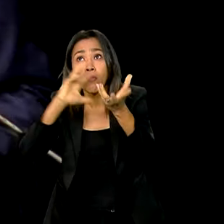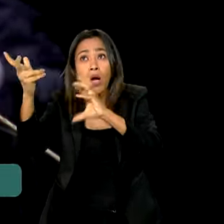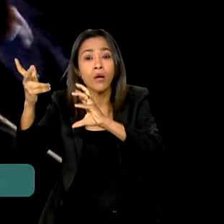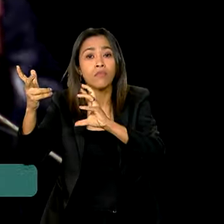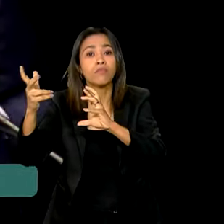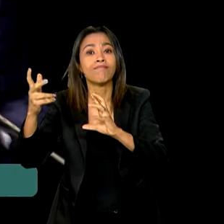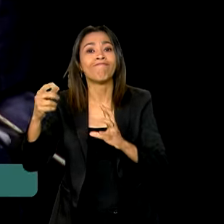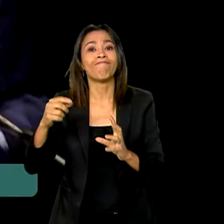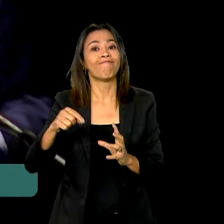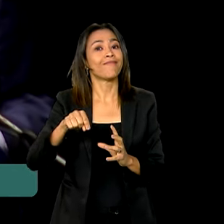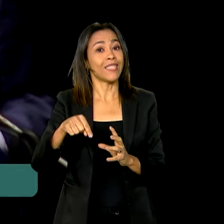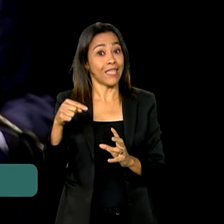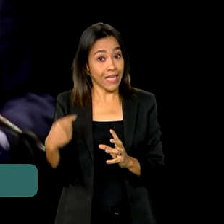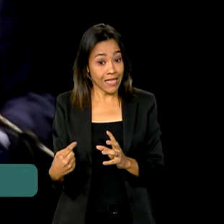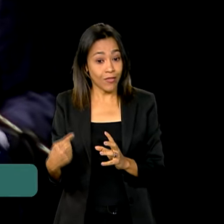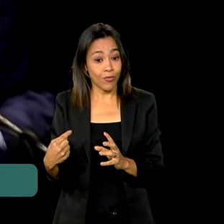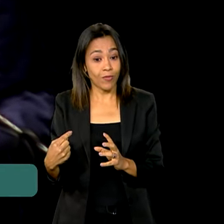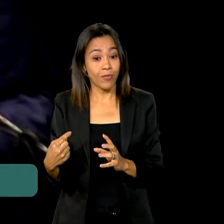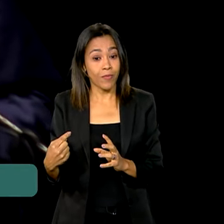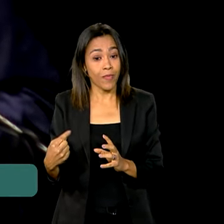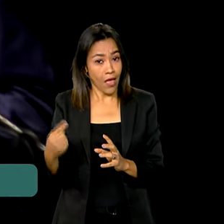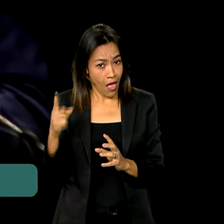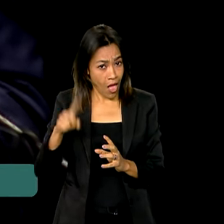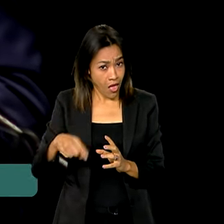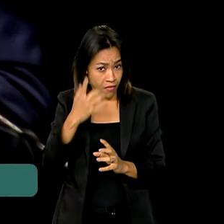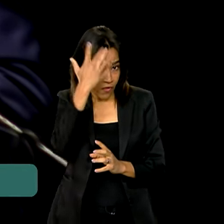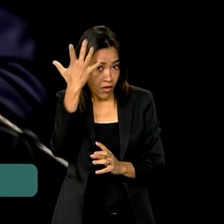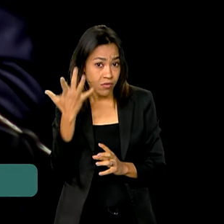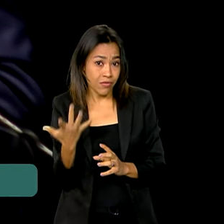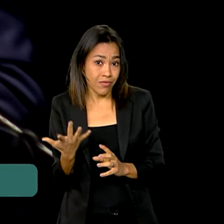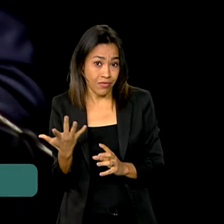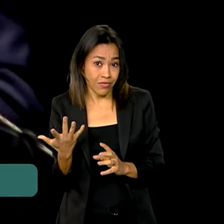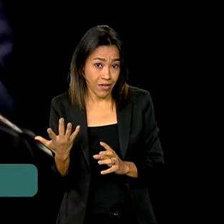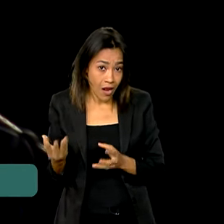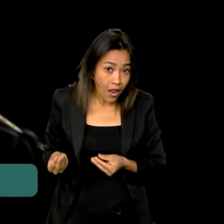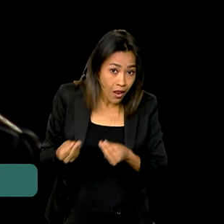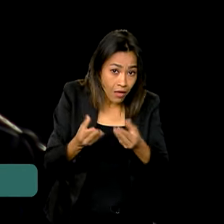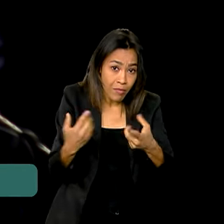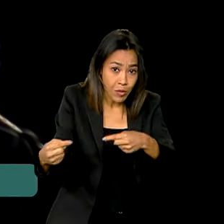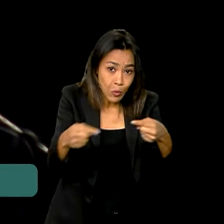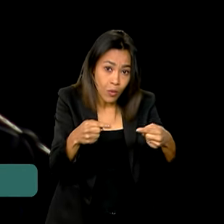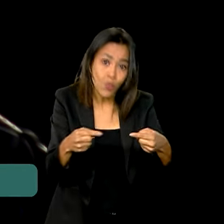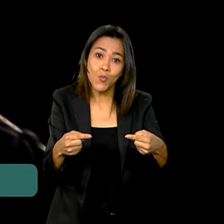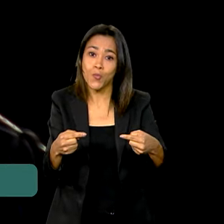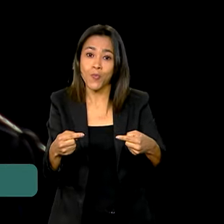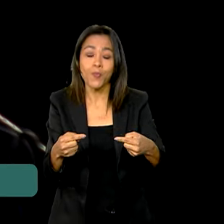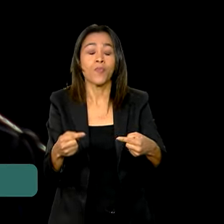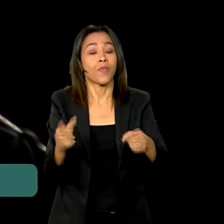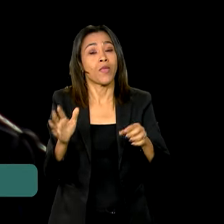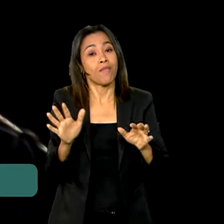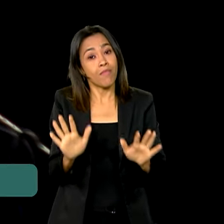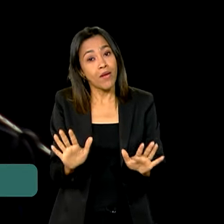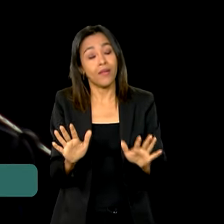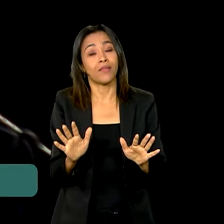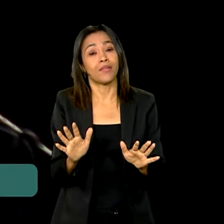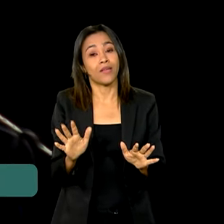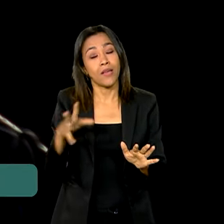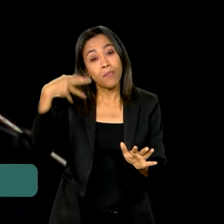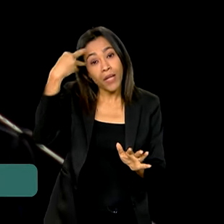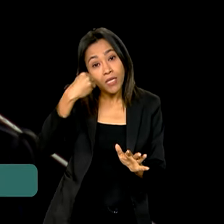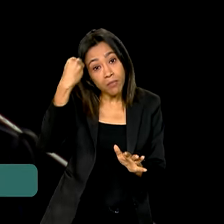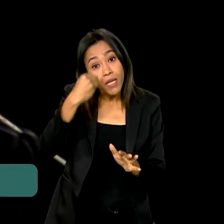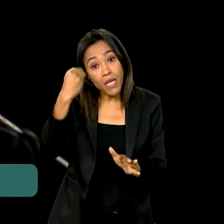não pensem que era uma tarefa fácil. Mas com as particularidades e a